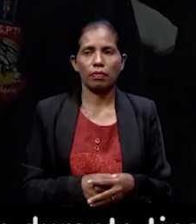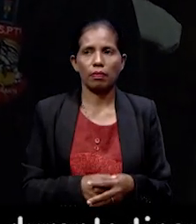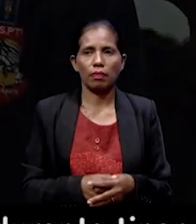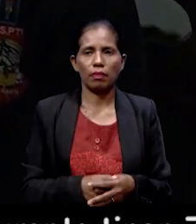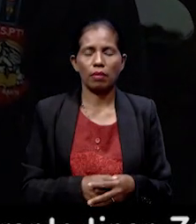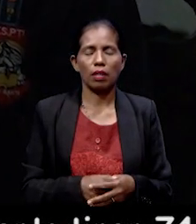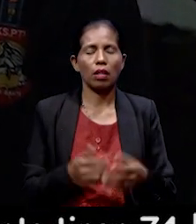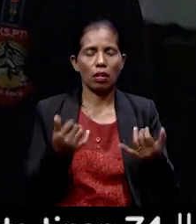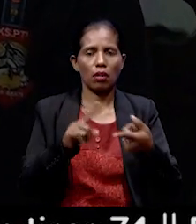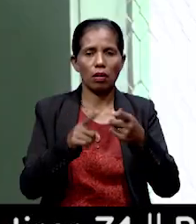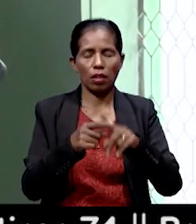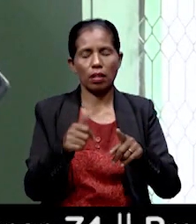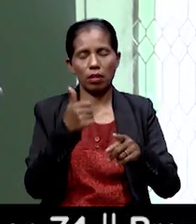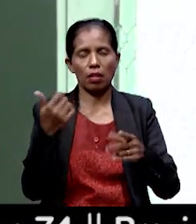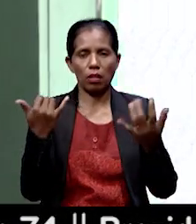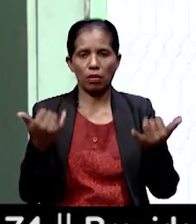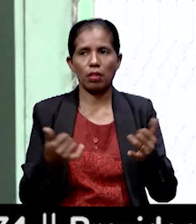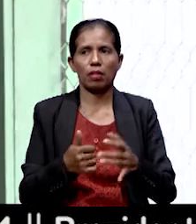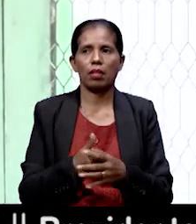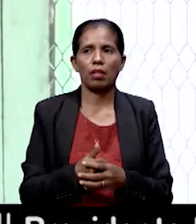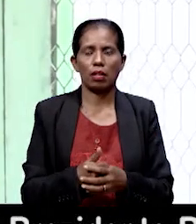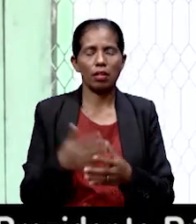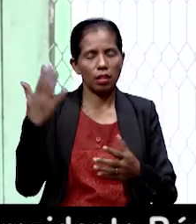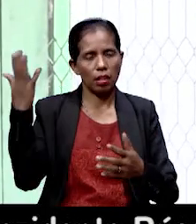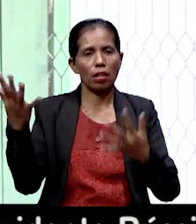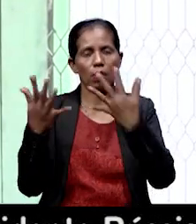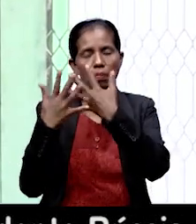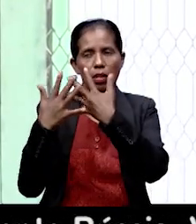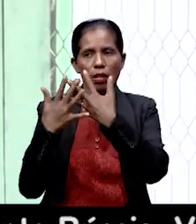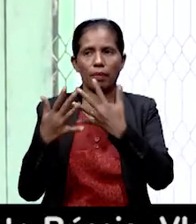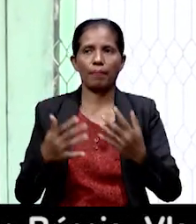malo agora de rau e é la comarca.